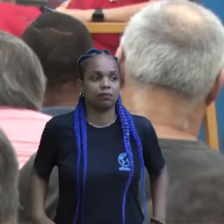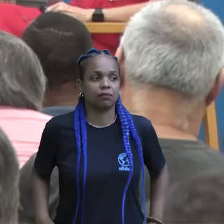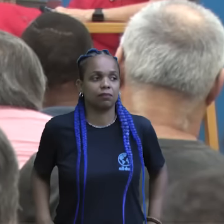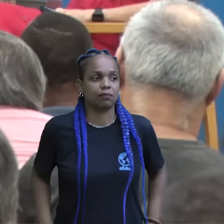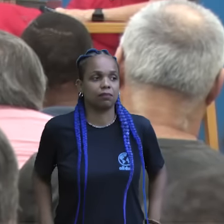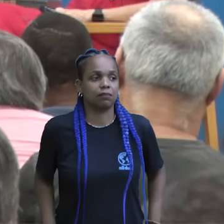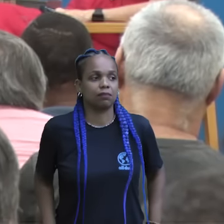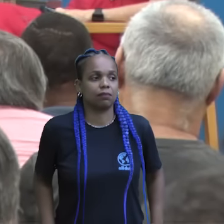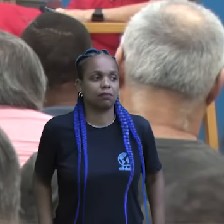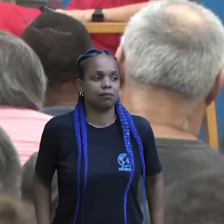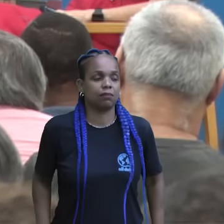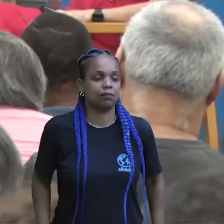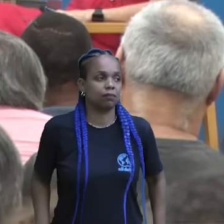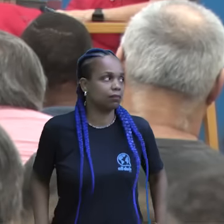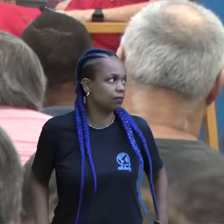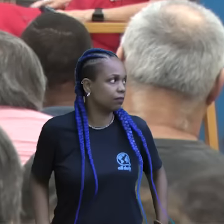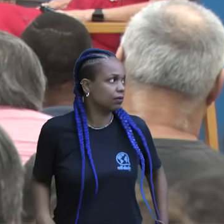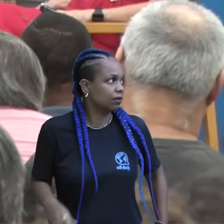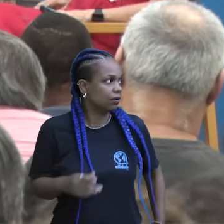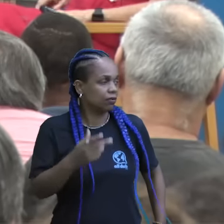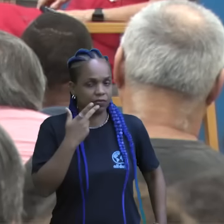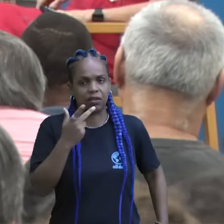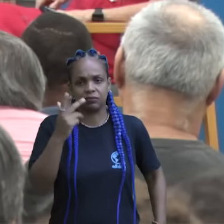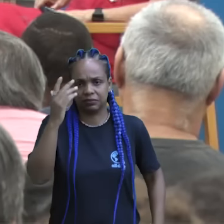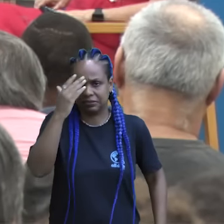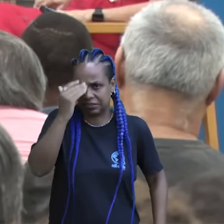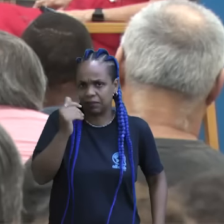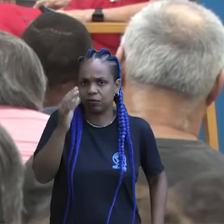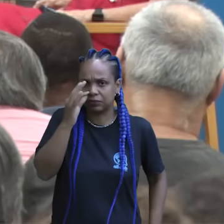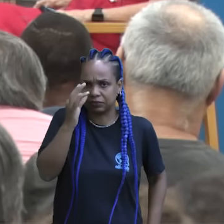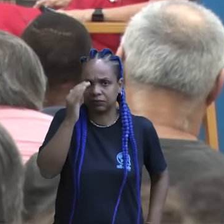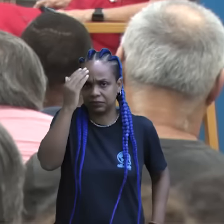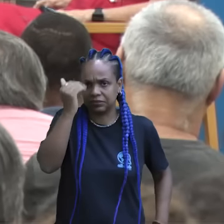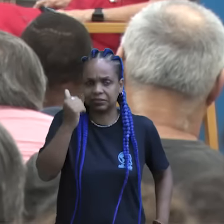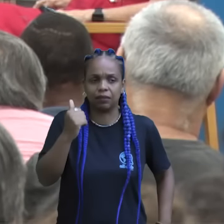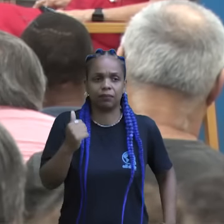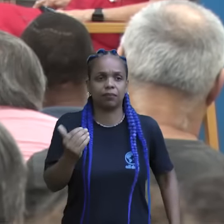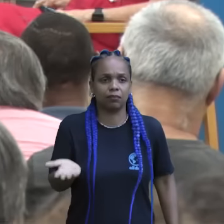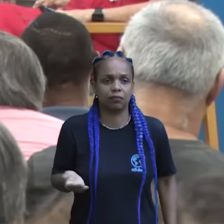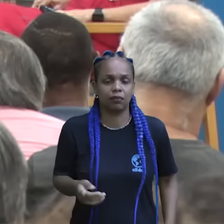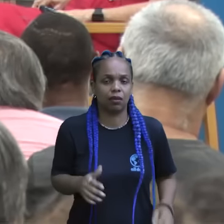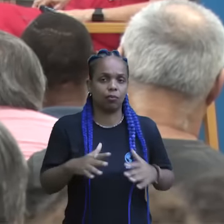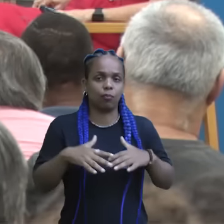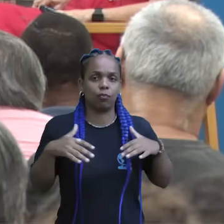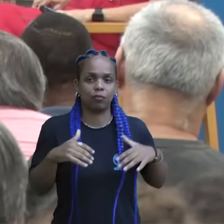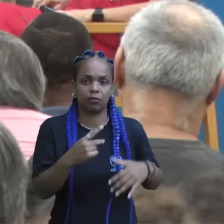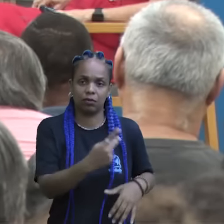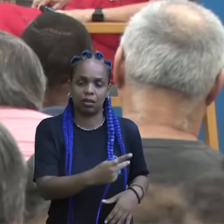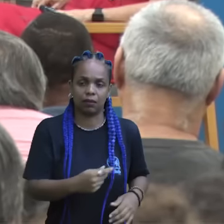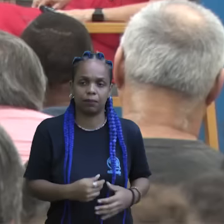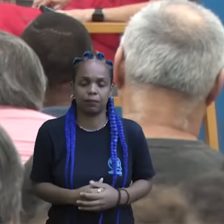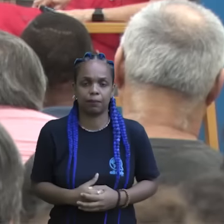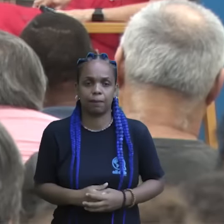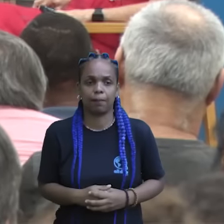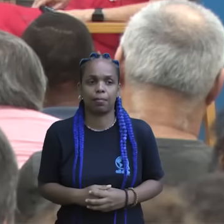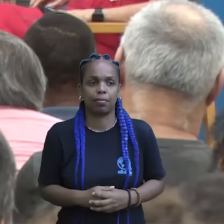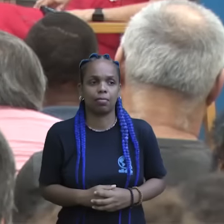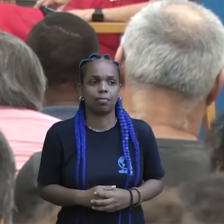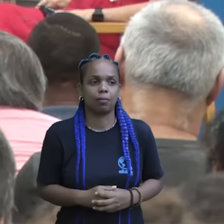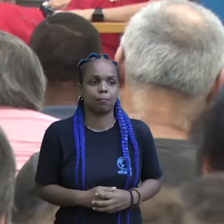público lá. E também acho que é importante a gente pensar, e eu acho que o seu desafio é muito bom,